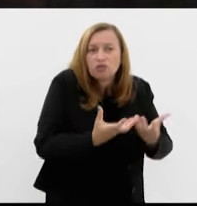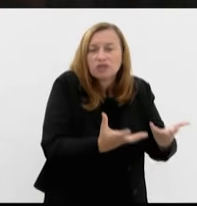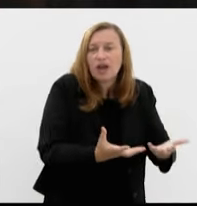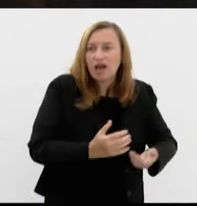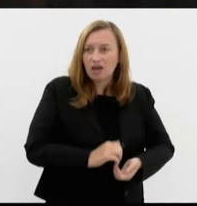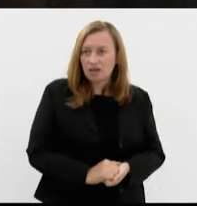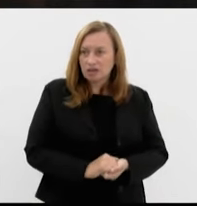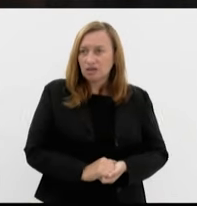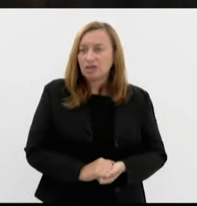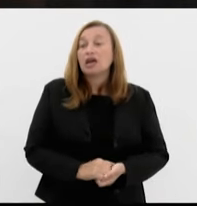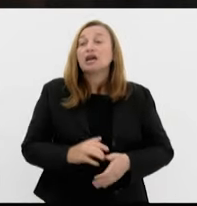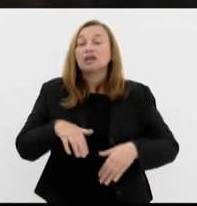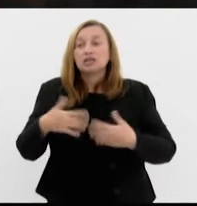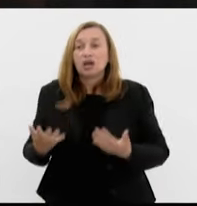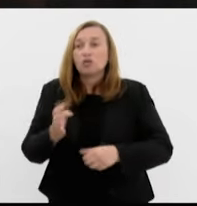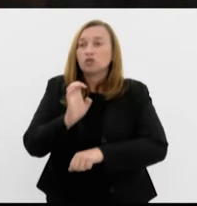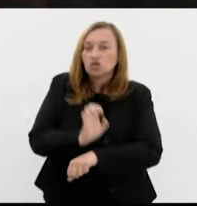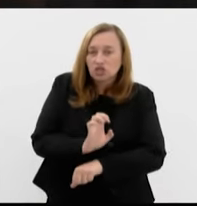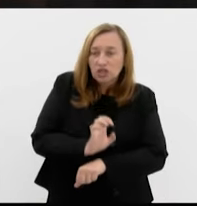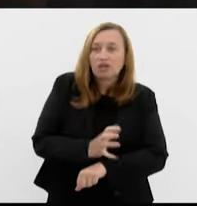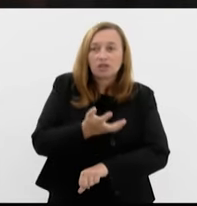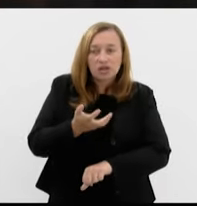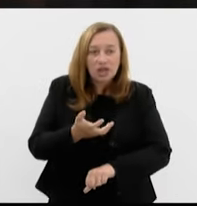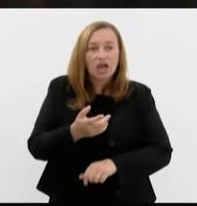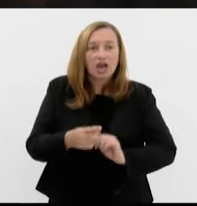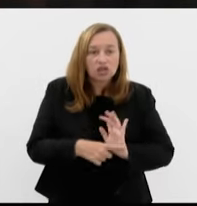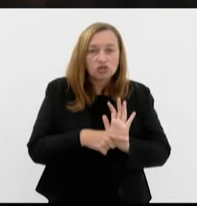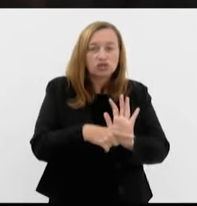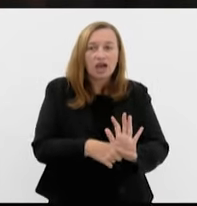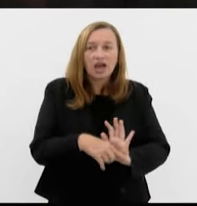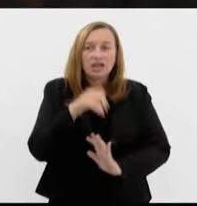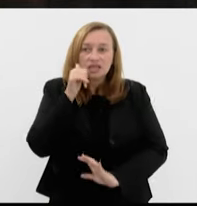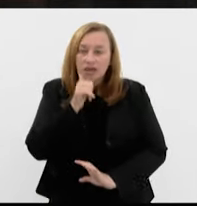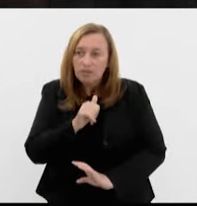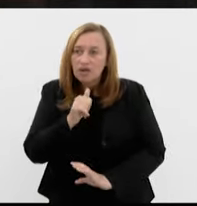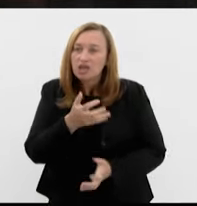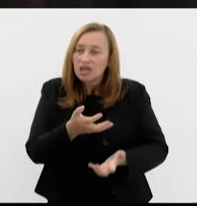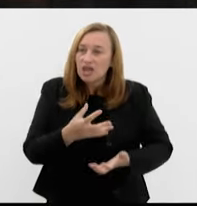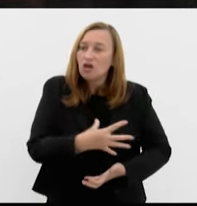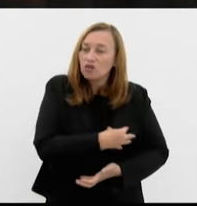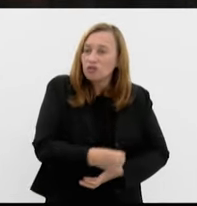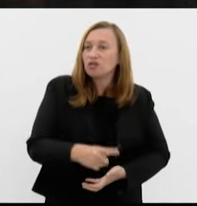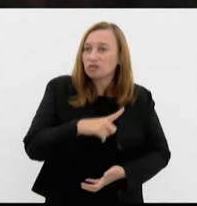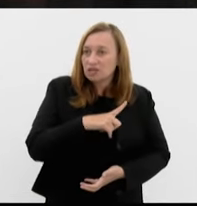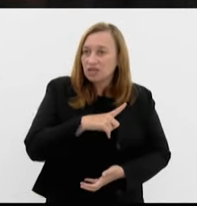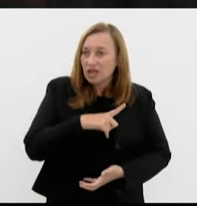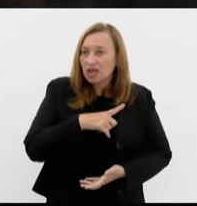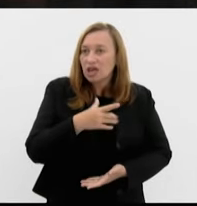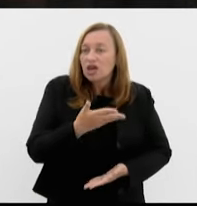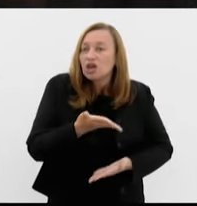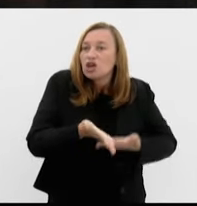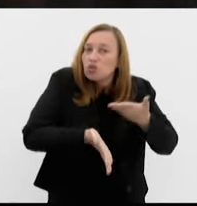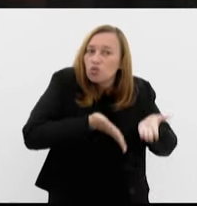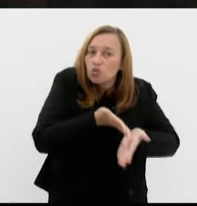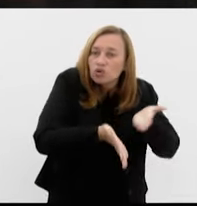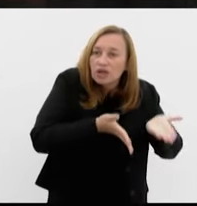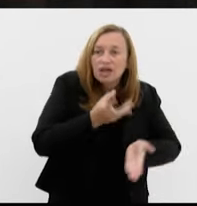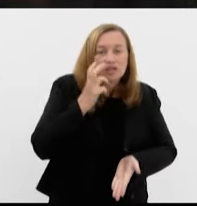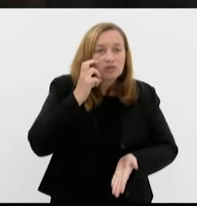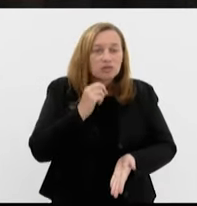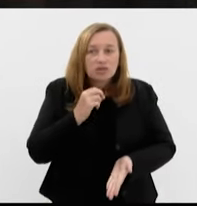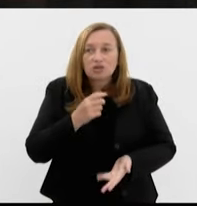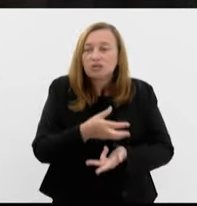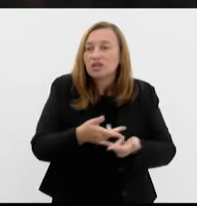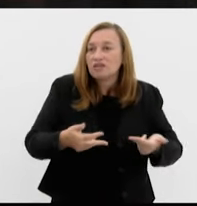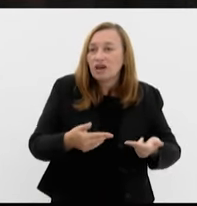cuidar desta mãe que quer ter o filho e colocar para adoção para que esta fila imensa de pais e mães que querem gerar